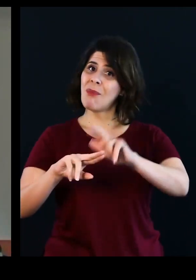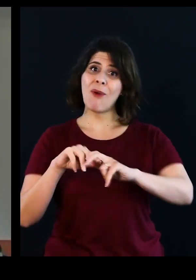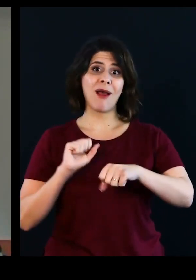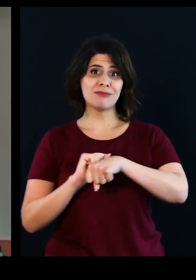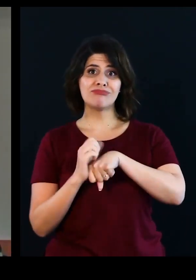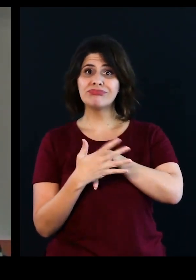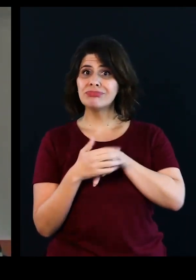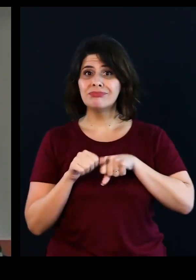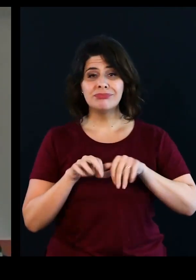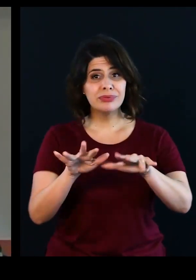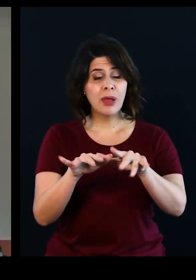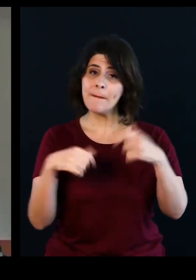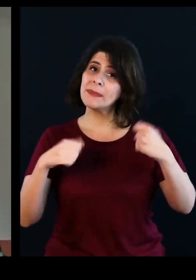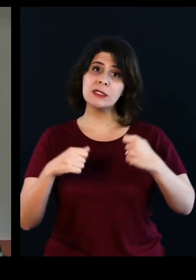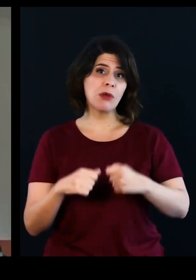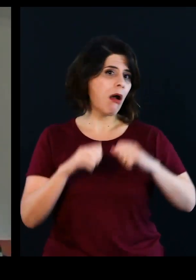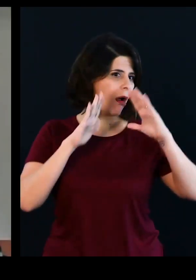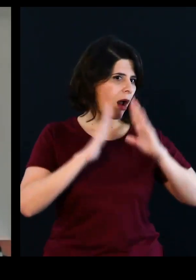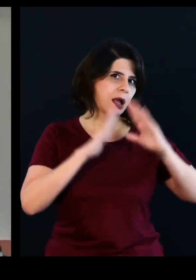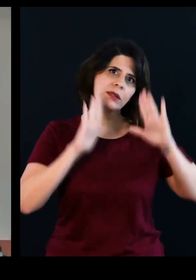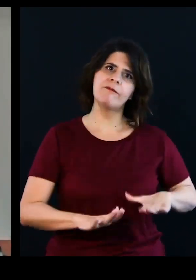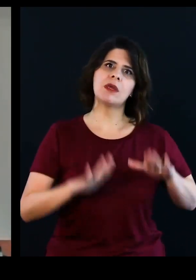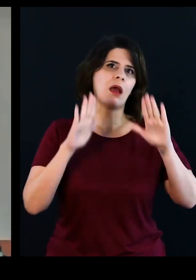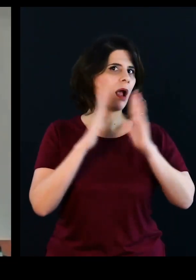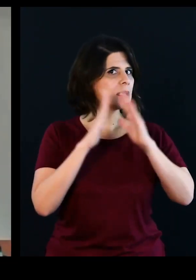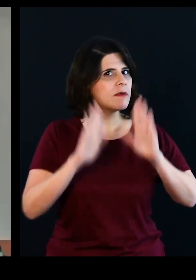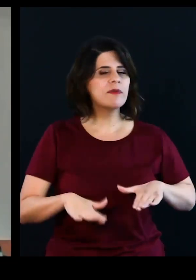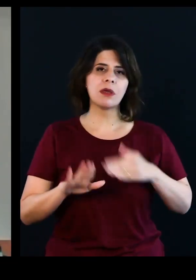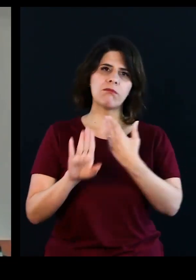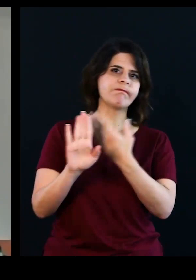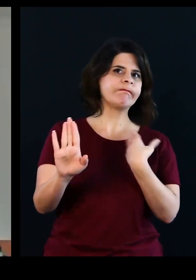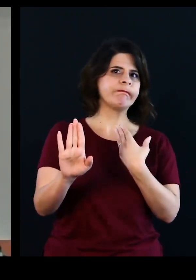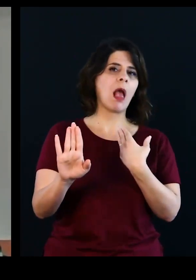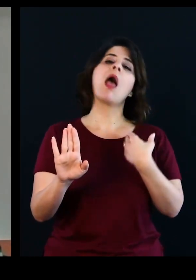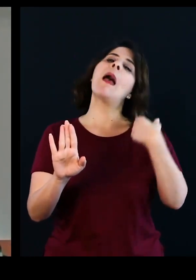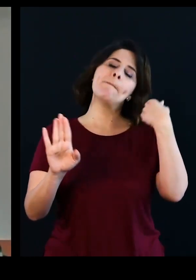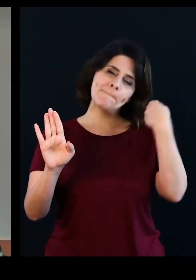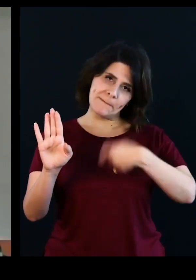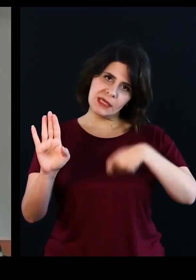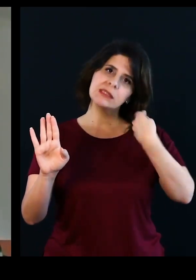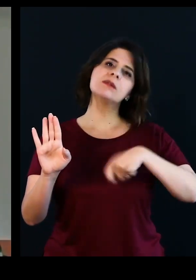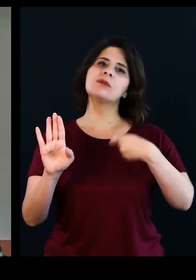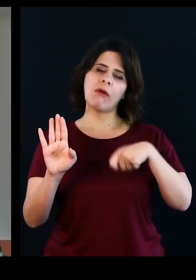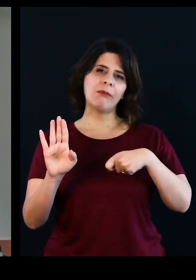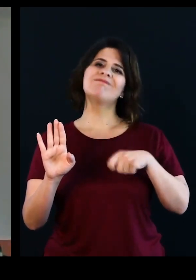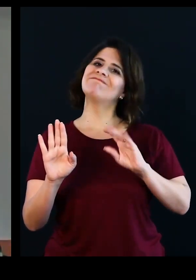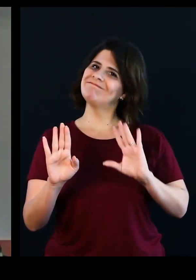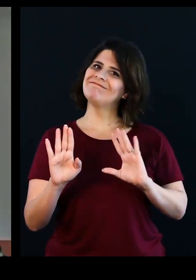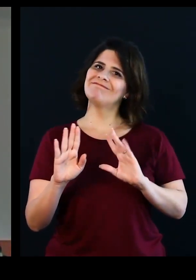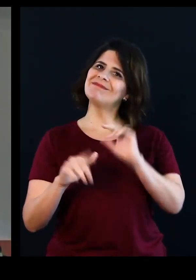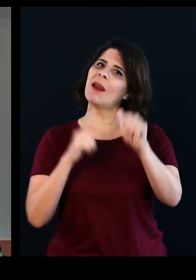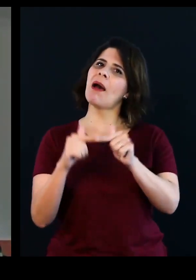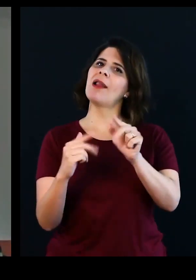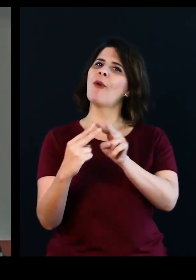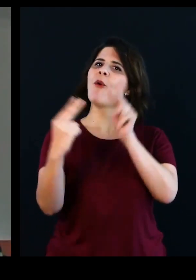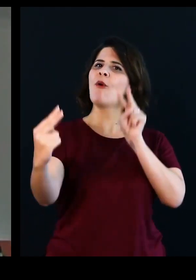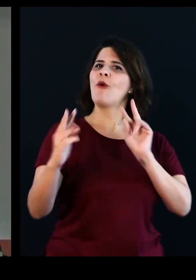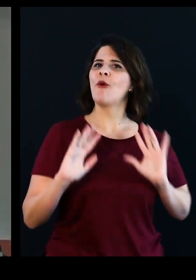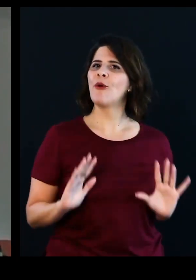disso. E o resultado é que acaba se percebendo que é possível confiar, é possível